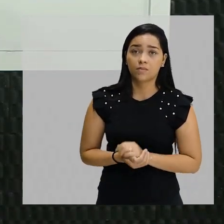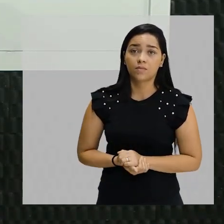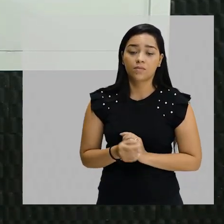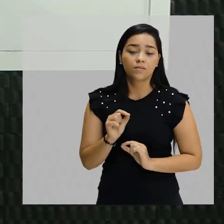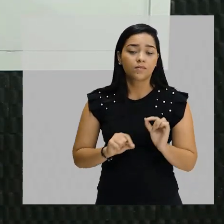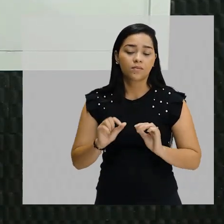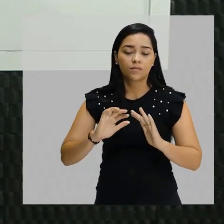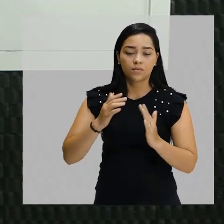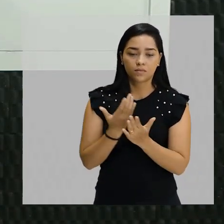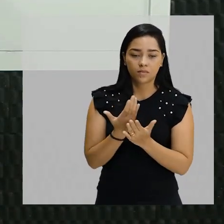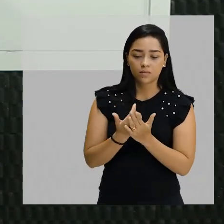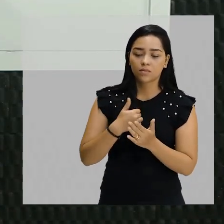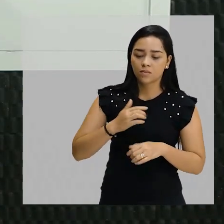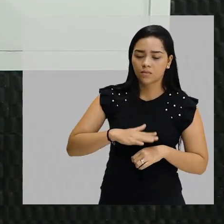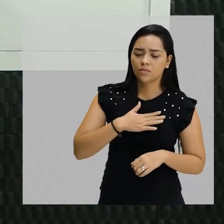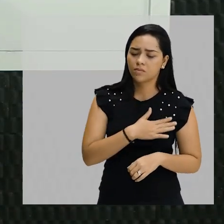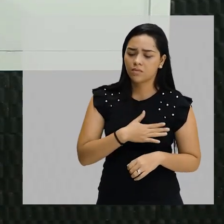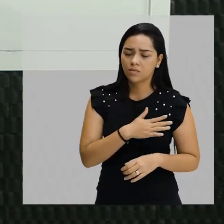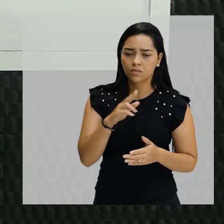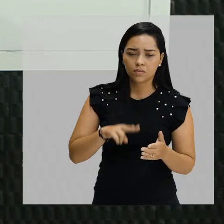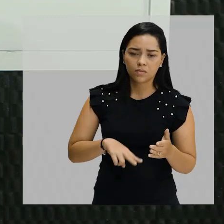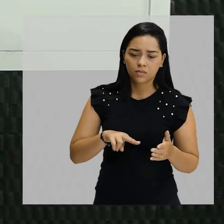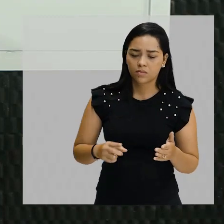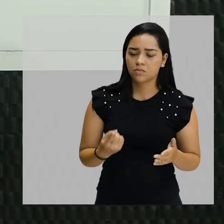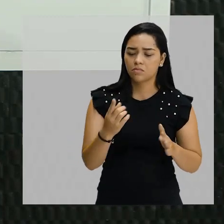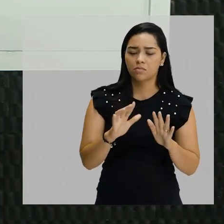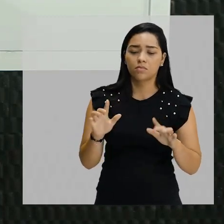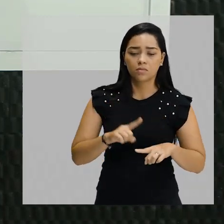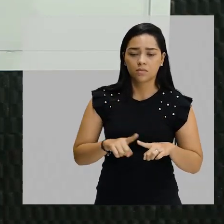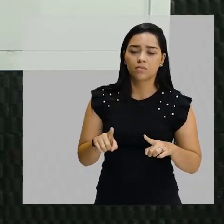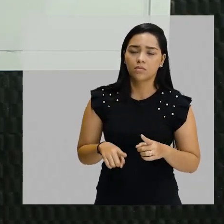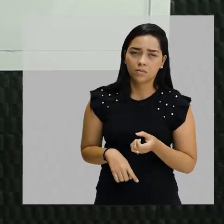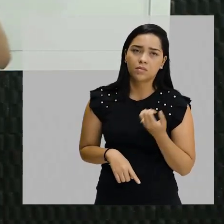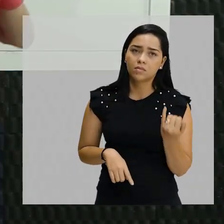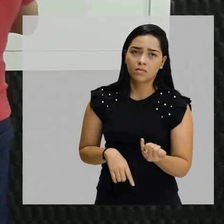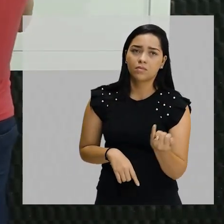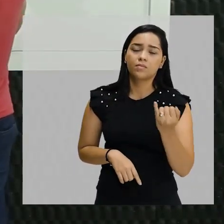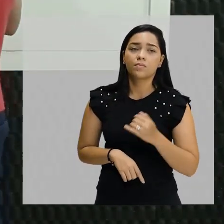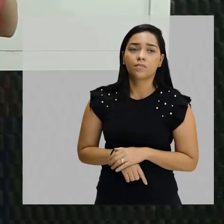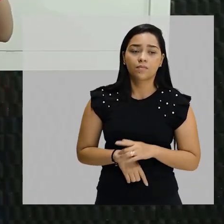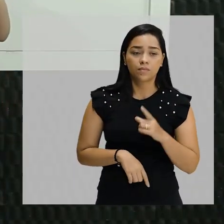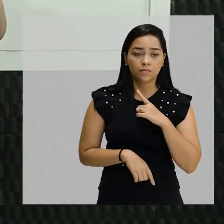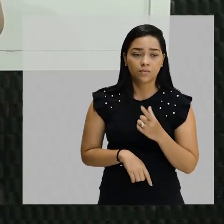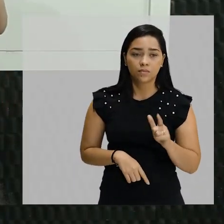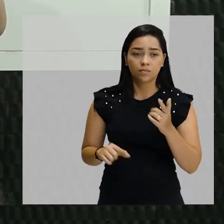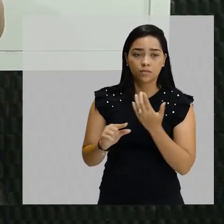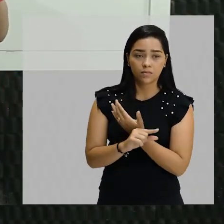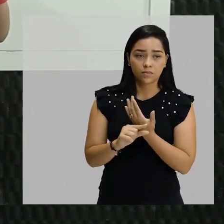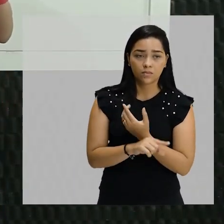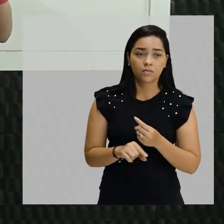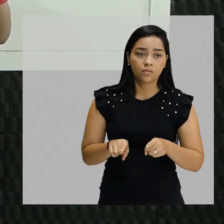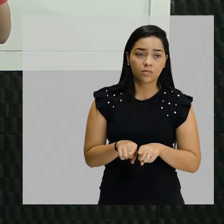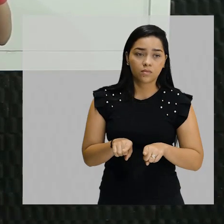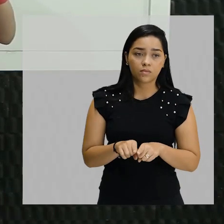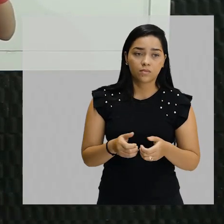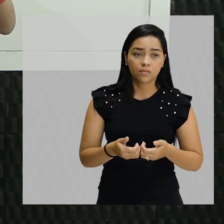uma das escolas que eu mais gosto de ler não é a única mas é uma das tá nós temos outros autores aqui vamos lá